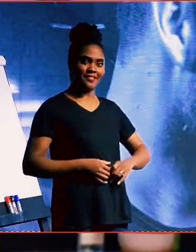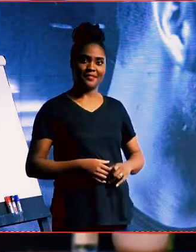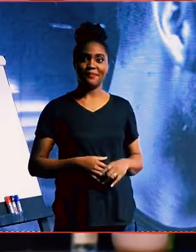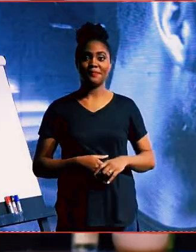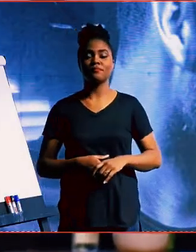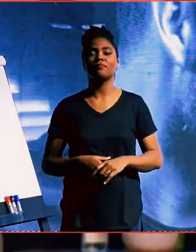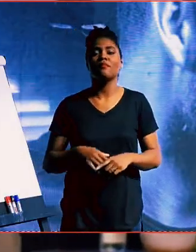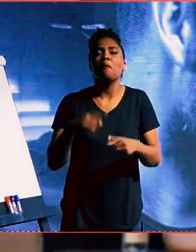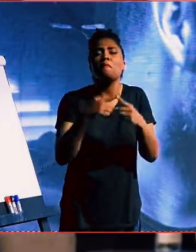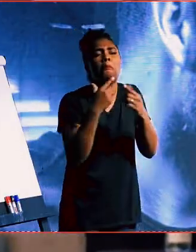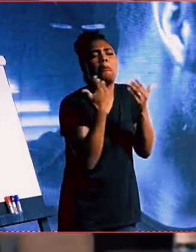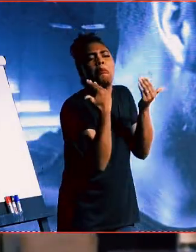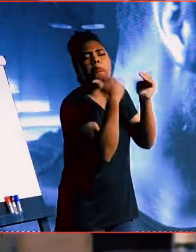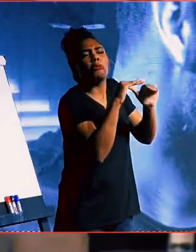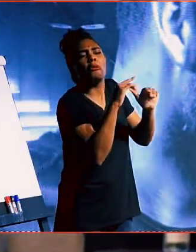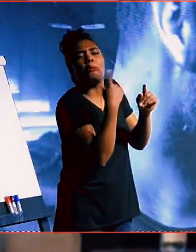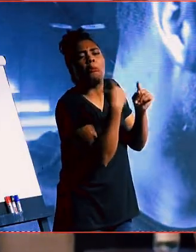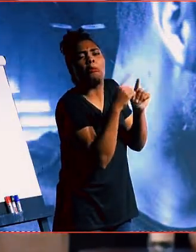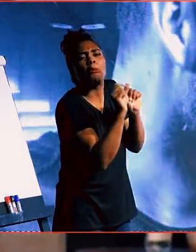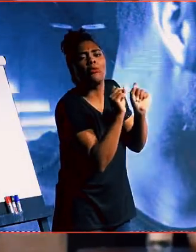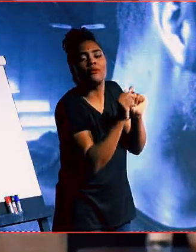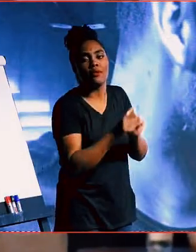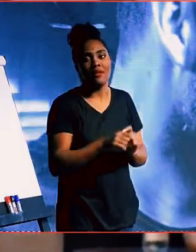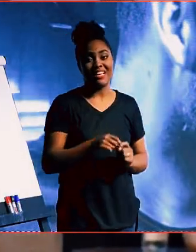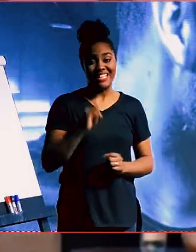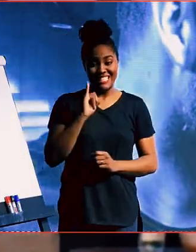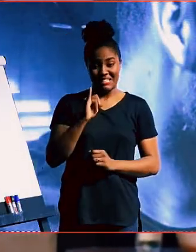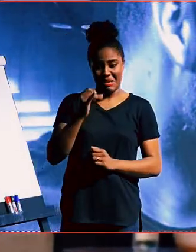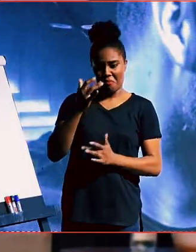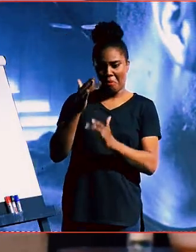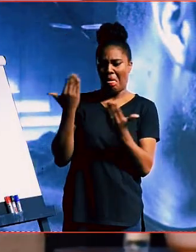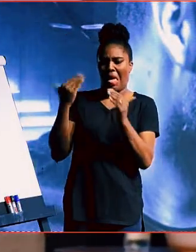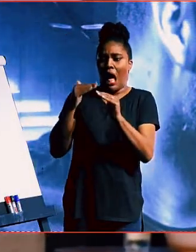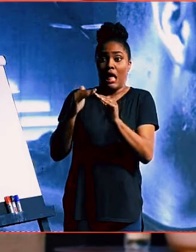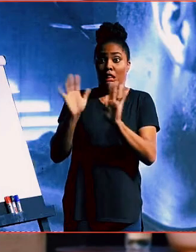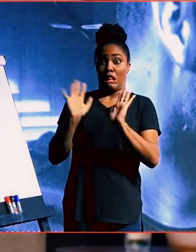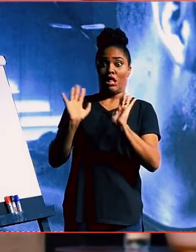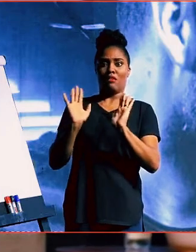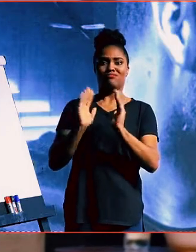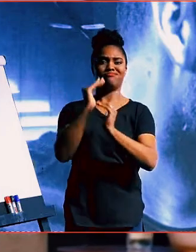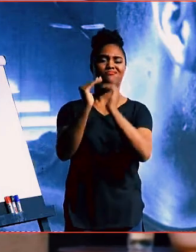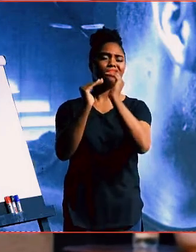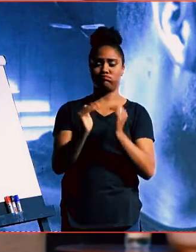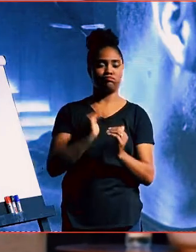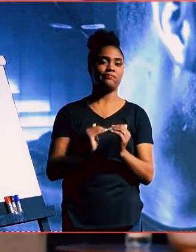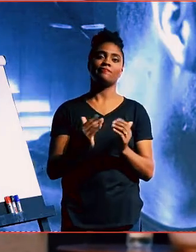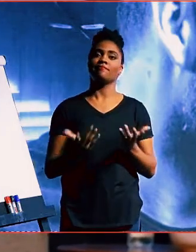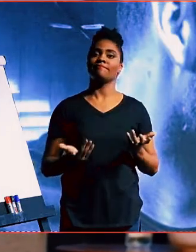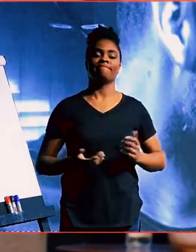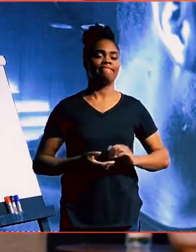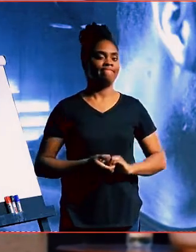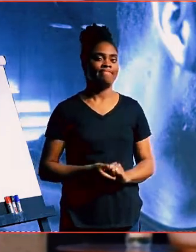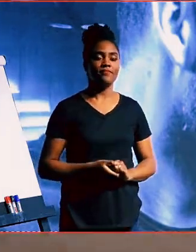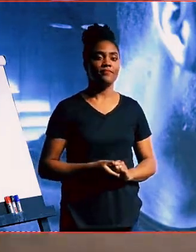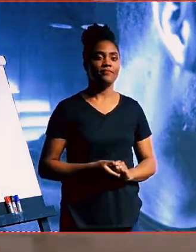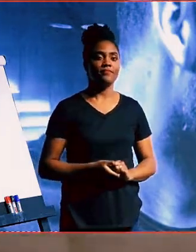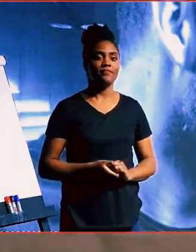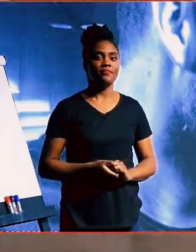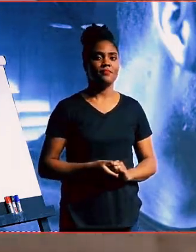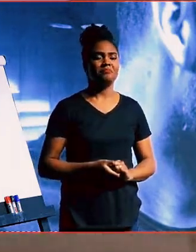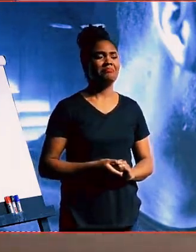porque confronto quem não confronta não cresce você tem que saber disso se não tiver confronto não cresce